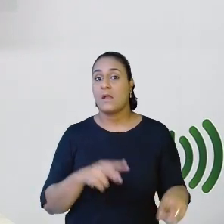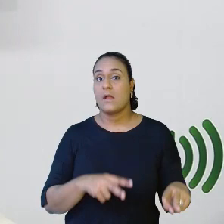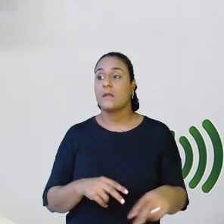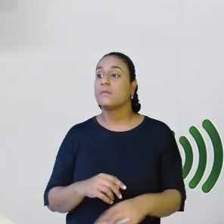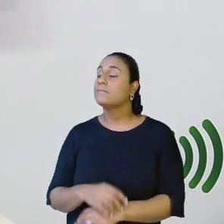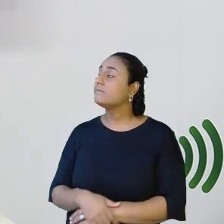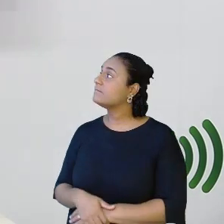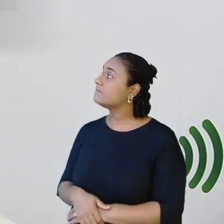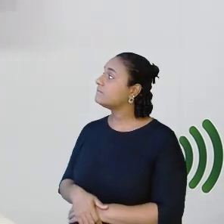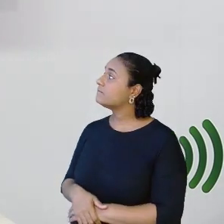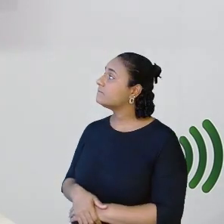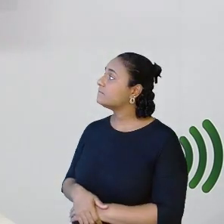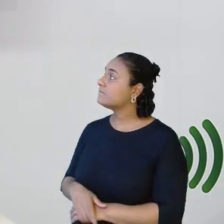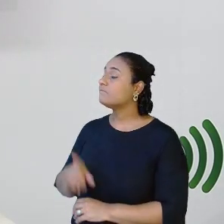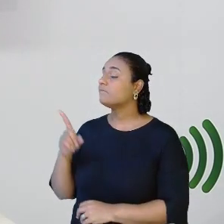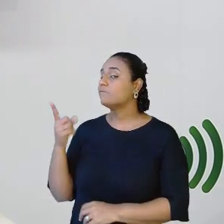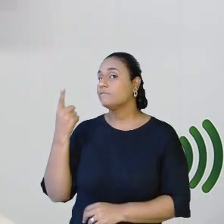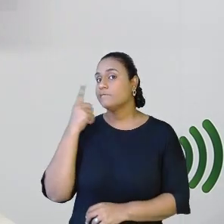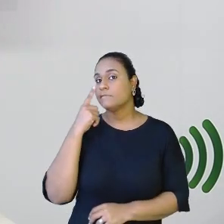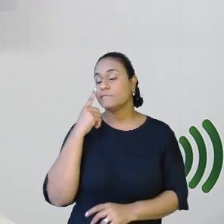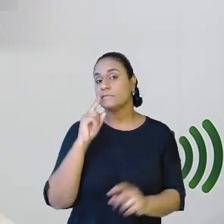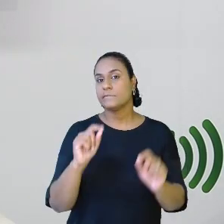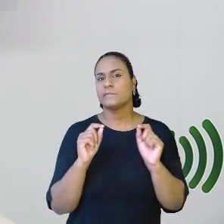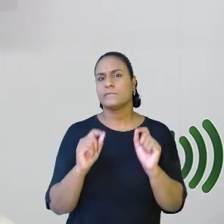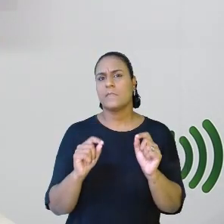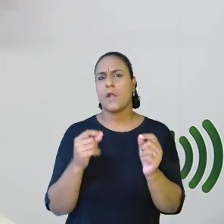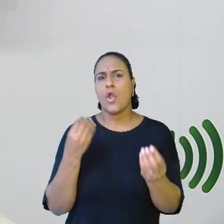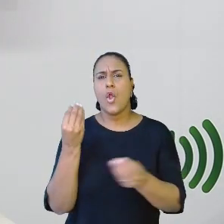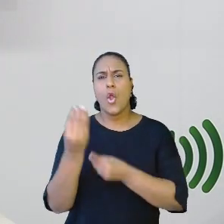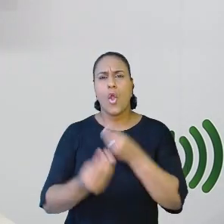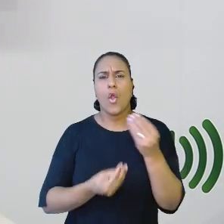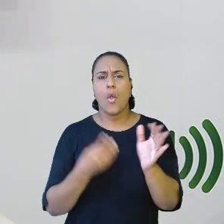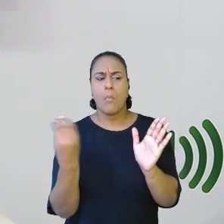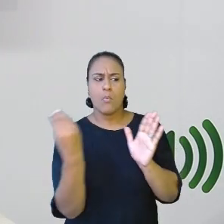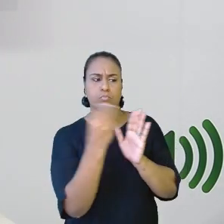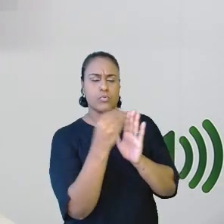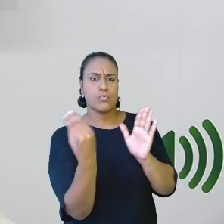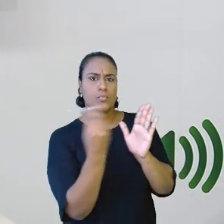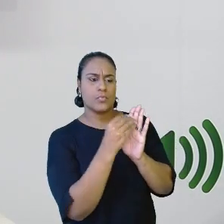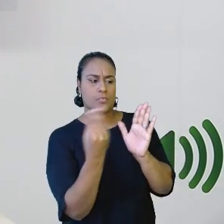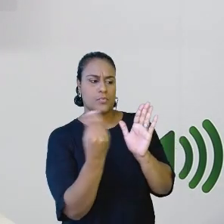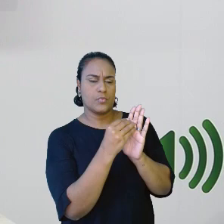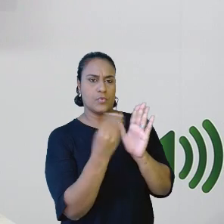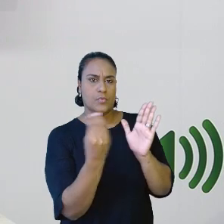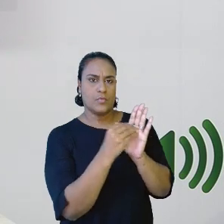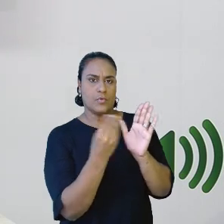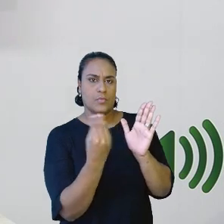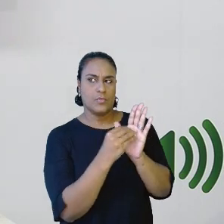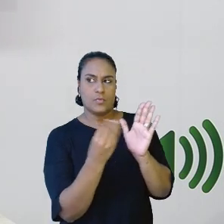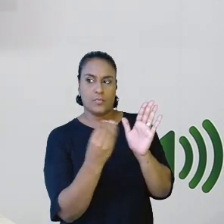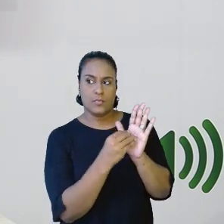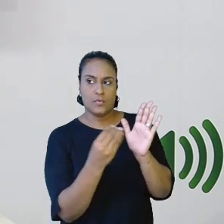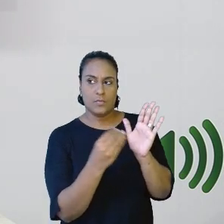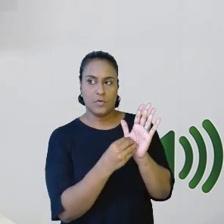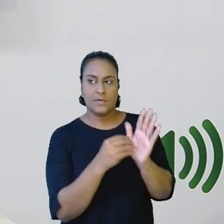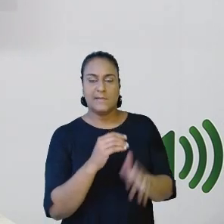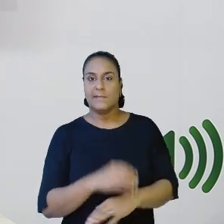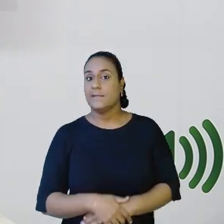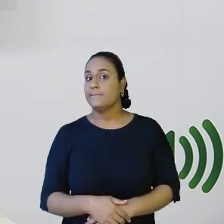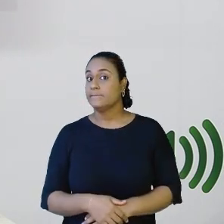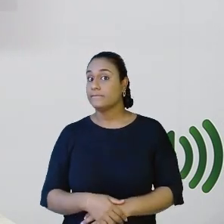tela, vocês vão ver como é que nós colocamos isso no quadro valor de lugar. Vocês